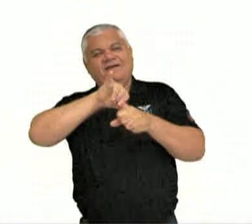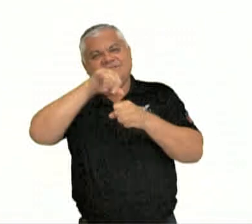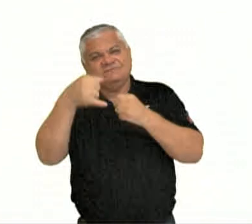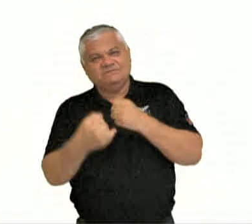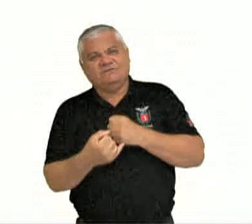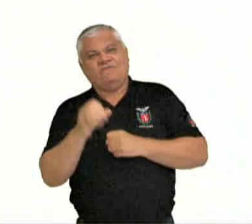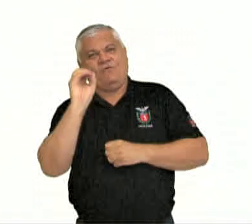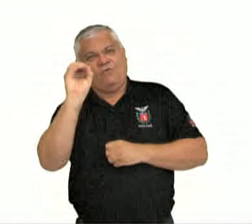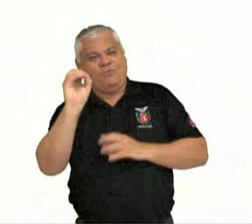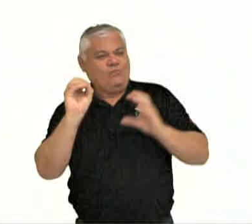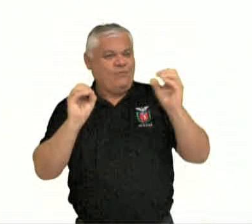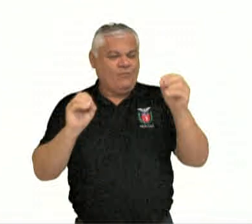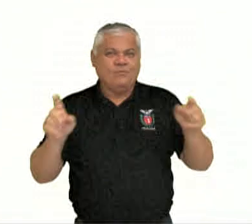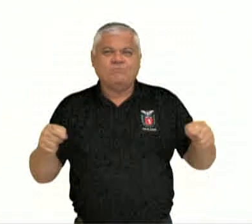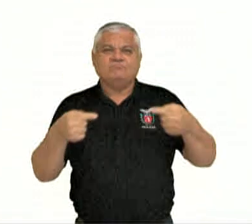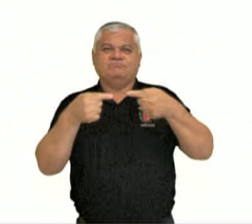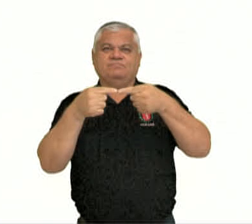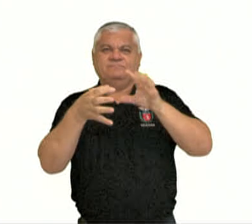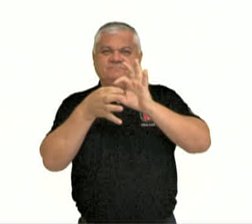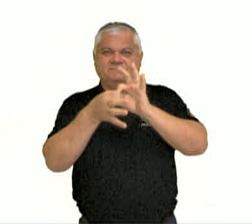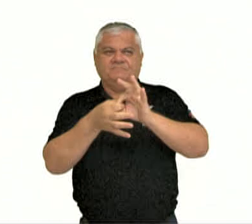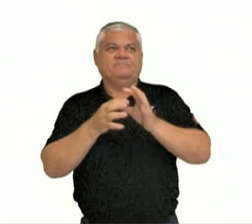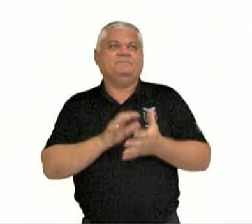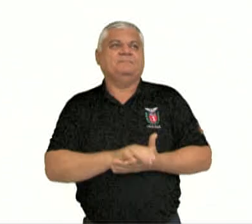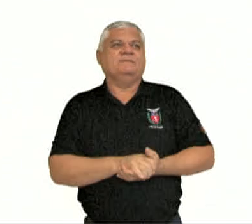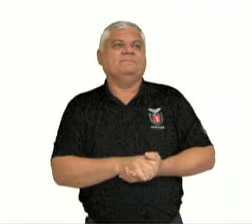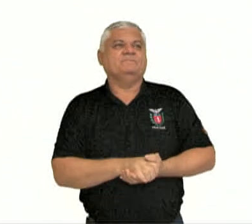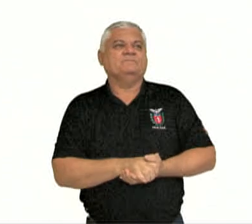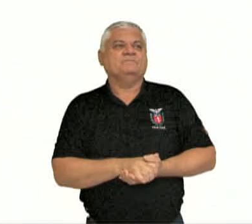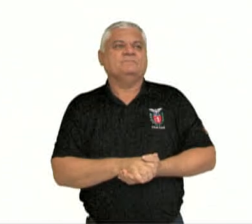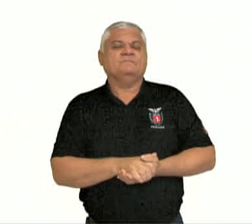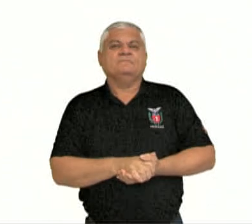masculino concordando, instrumentalizado.